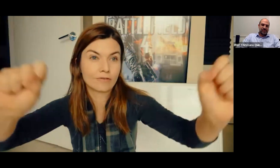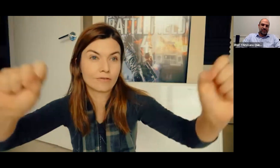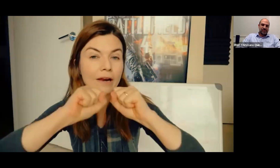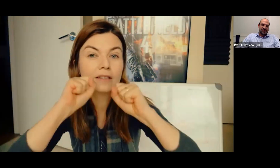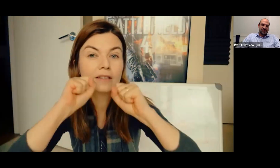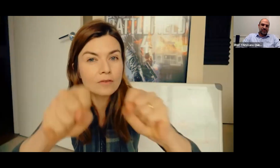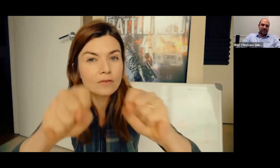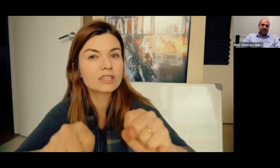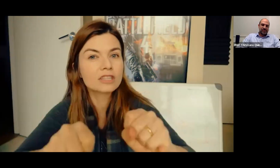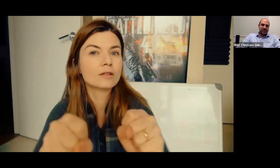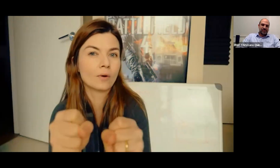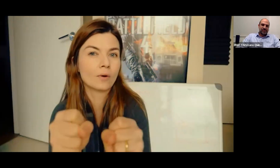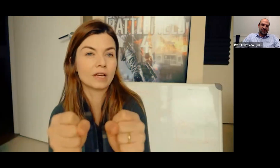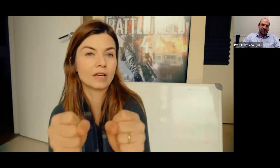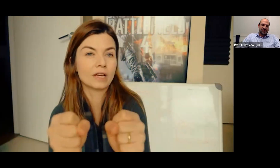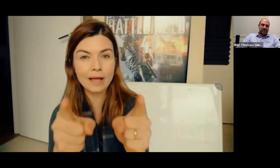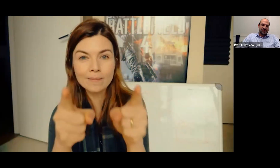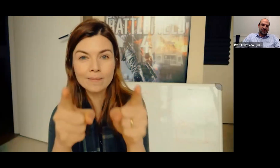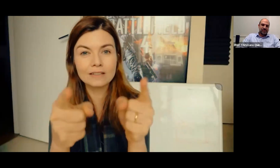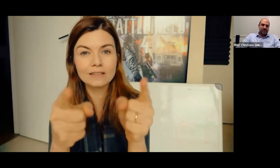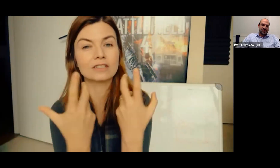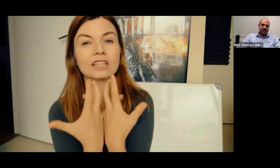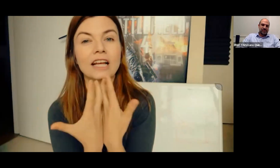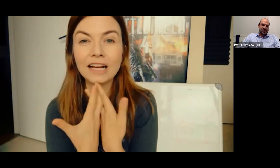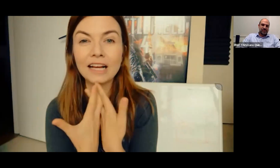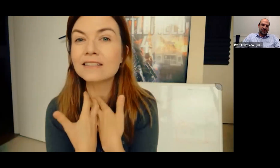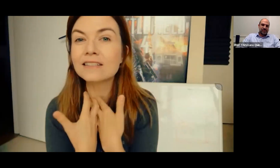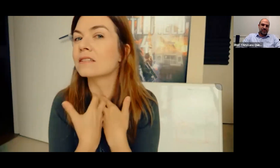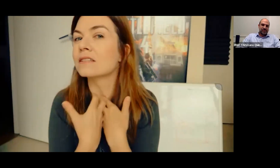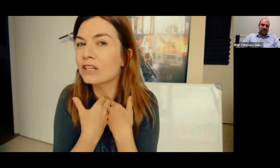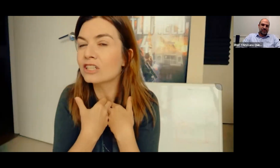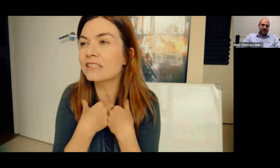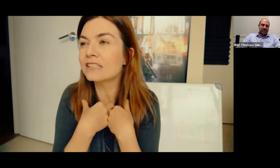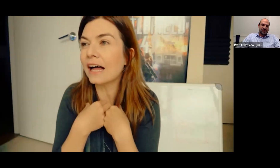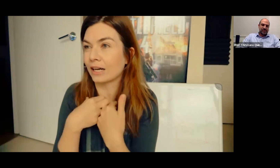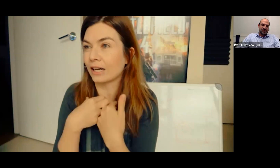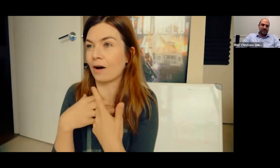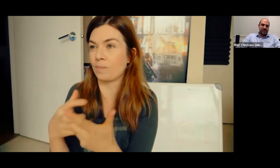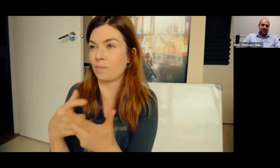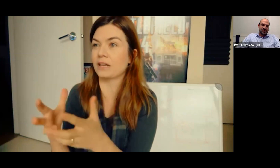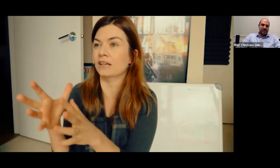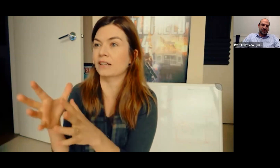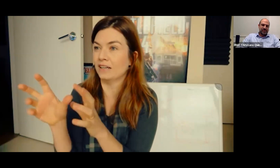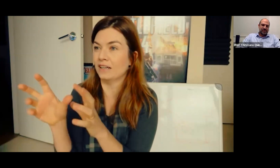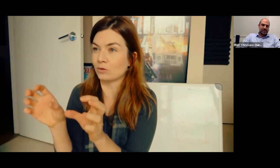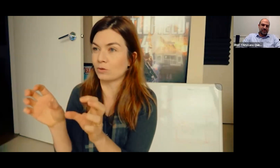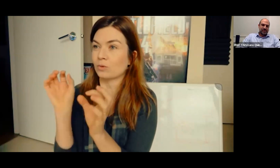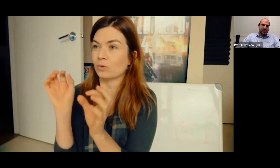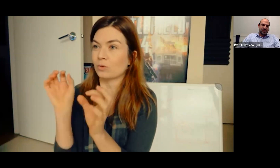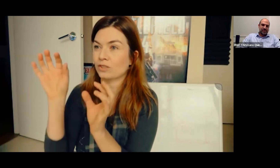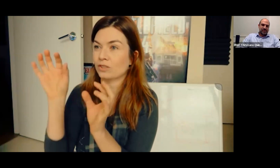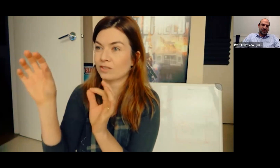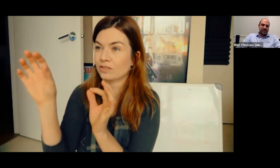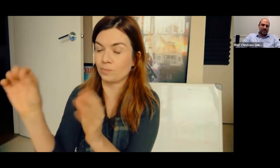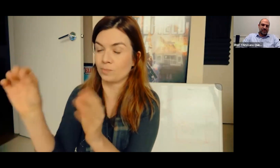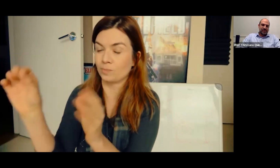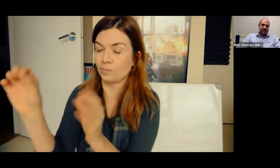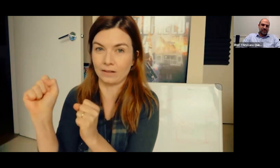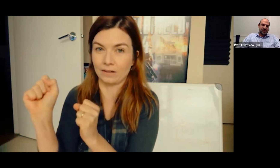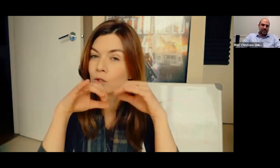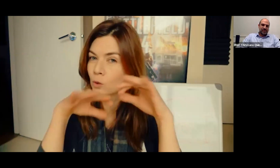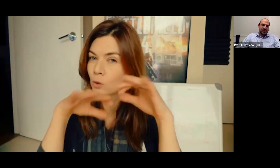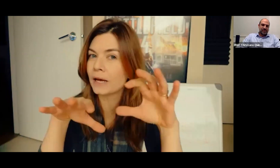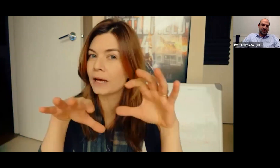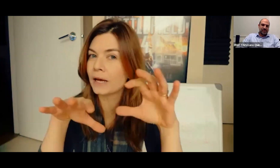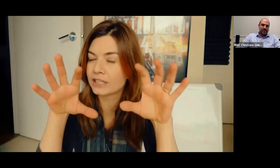no formulário que vão te dando um pouco de medo. Lembre-se que você já tá naquela situação fragilizada com aquela roupinha azul de pano de